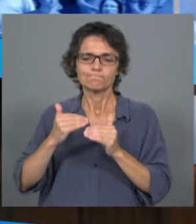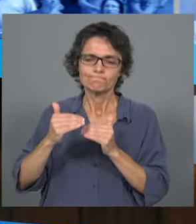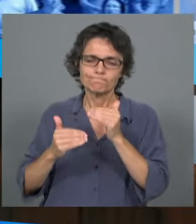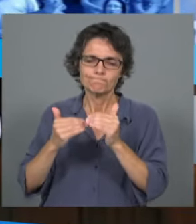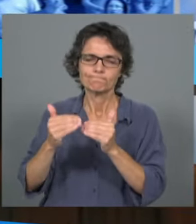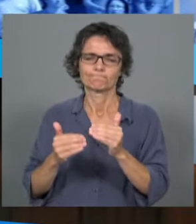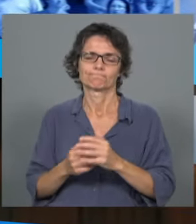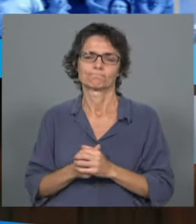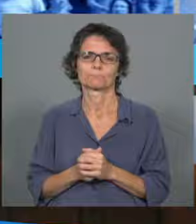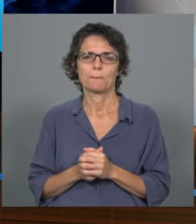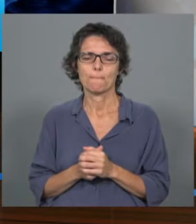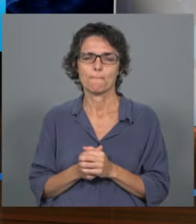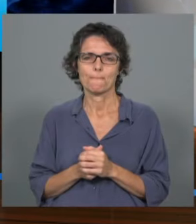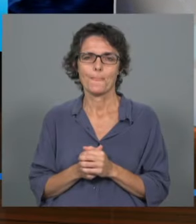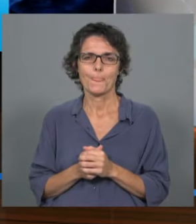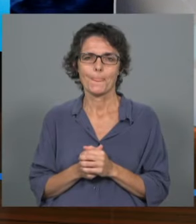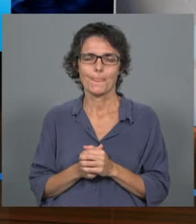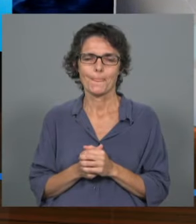é? Catarina,